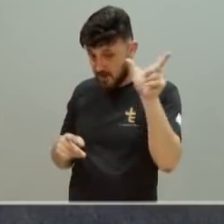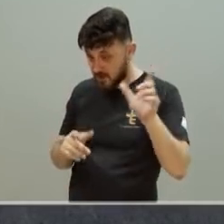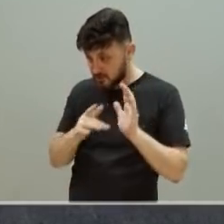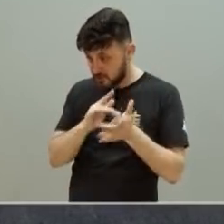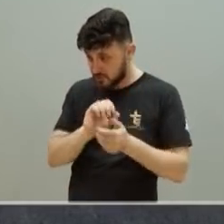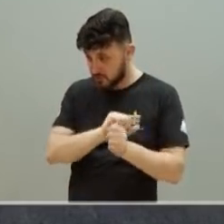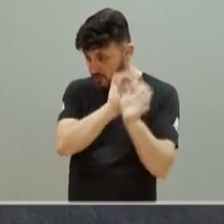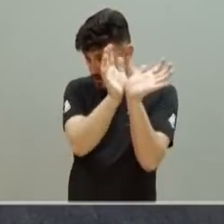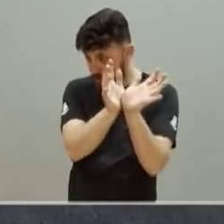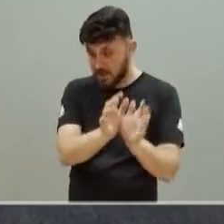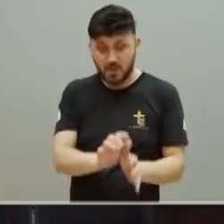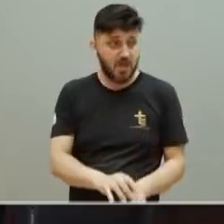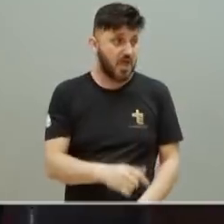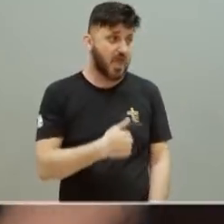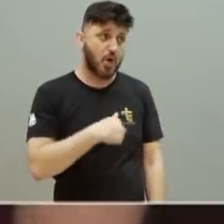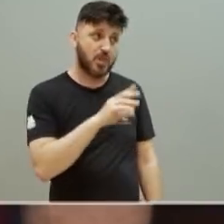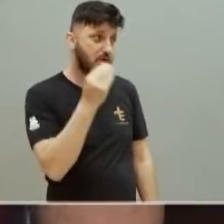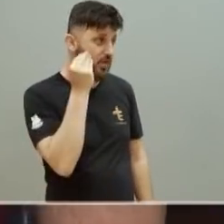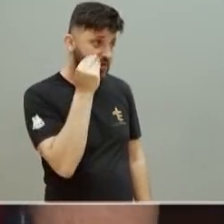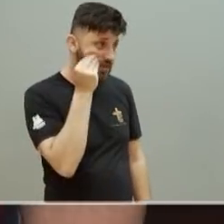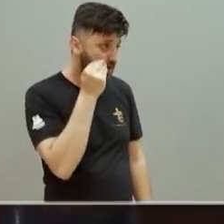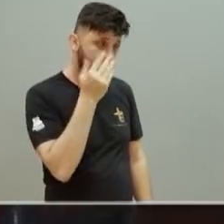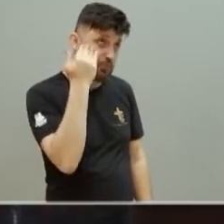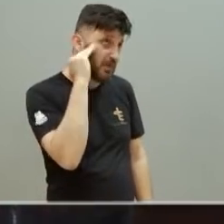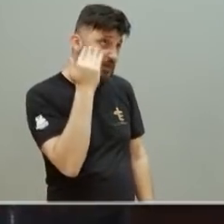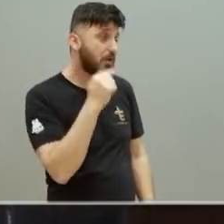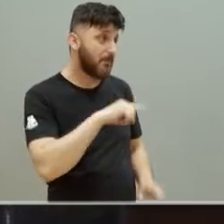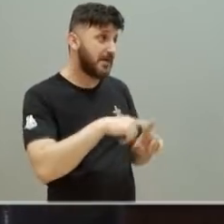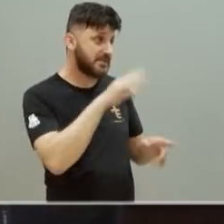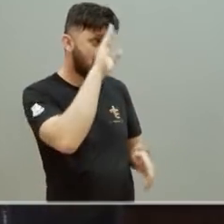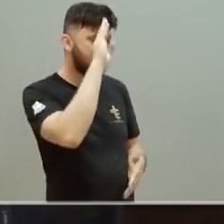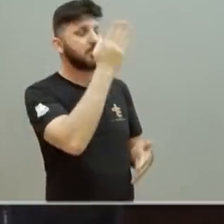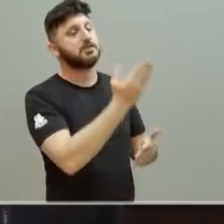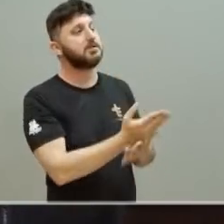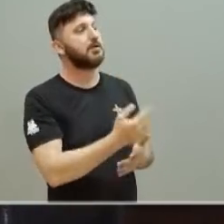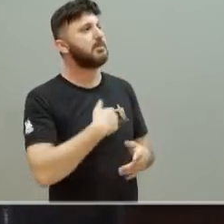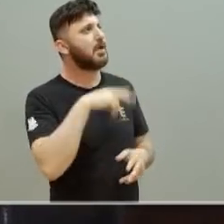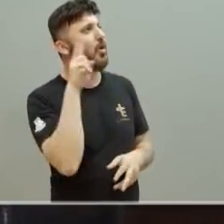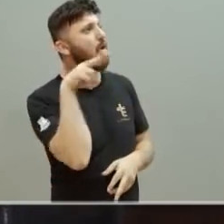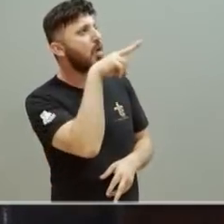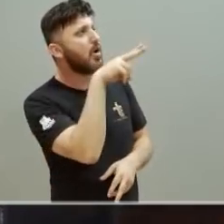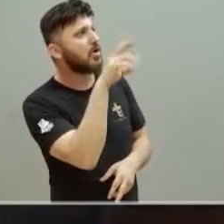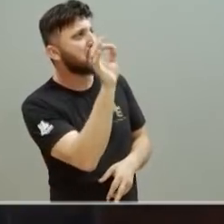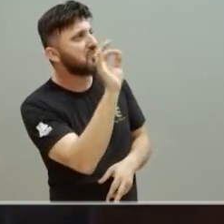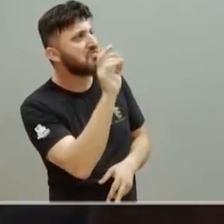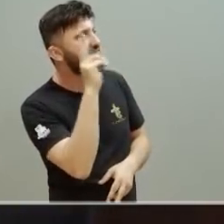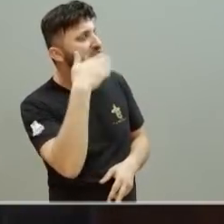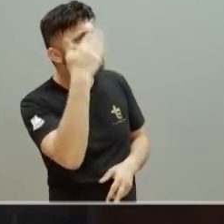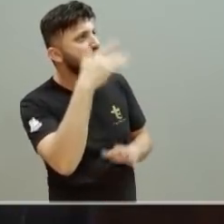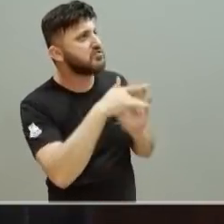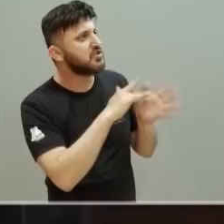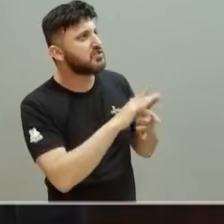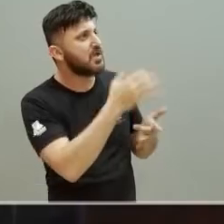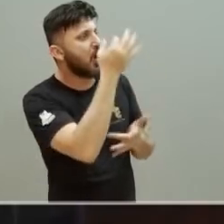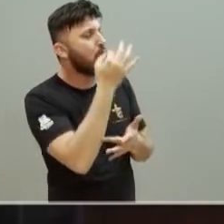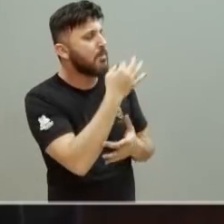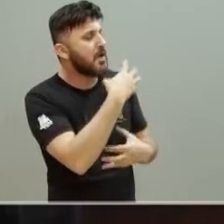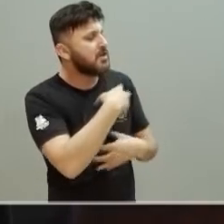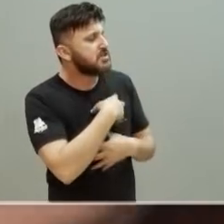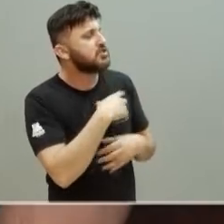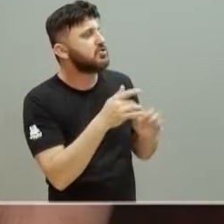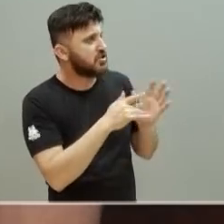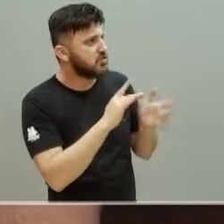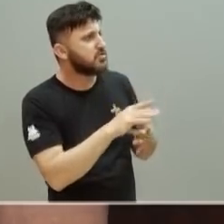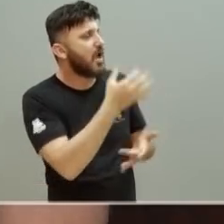E ela disse: eu não entendo, mas creio. Porque eu olho, eu não vejo Jesus, eu vejo hóstia. Eu comungo, eu não sinto Jesus, eu